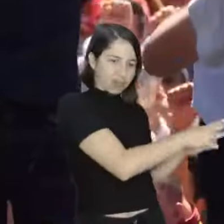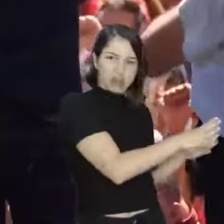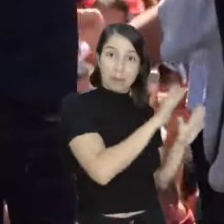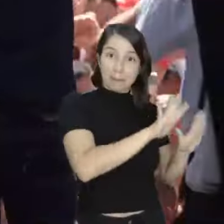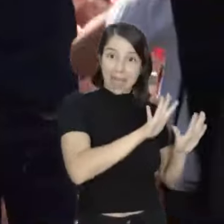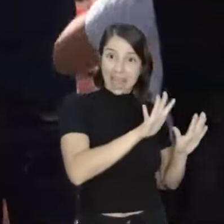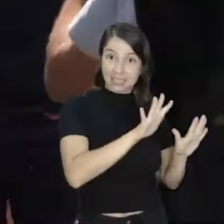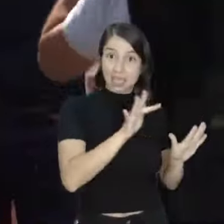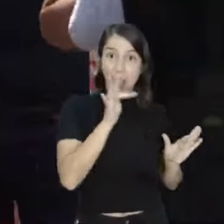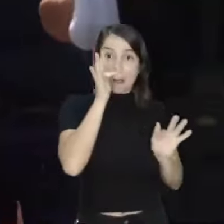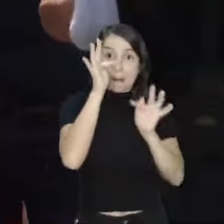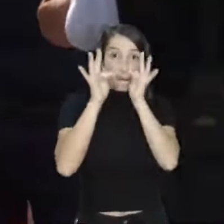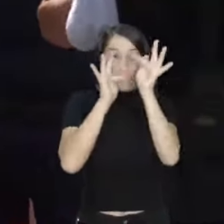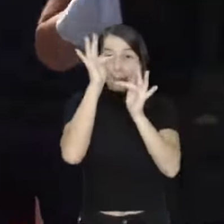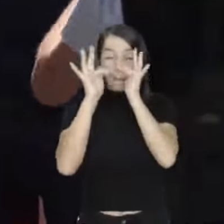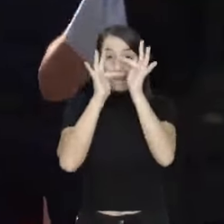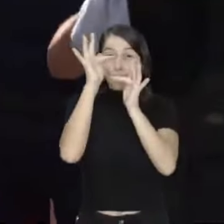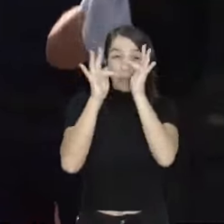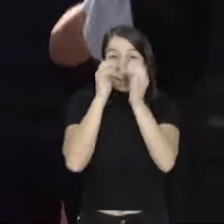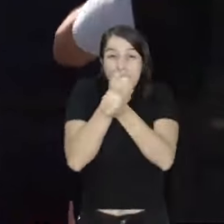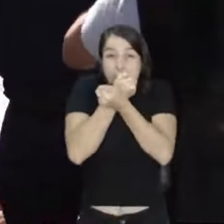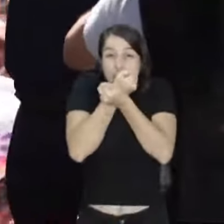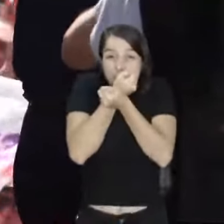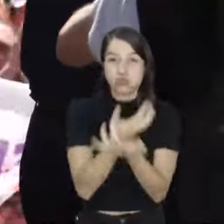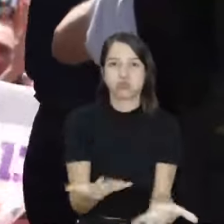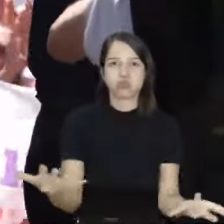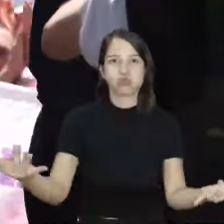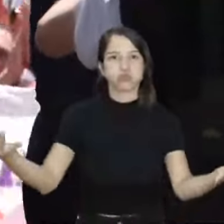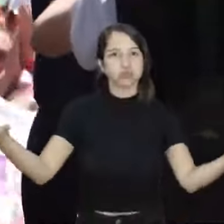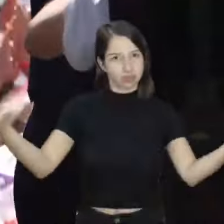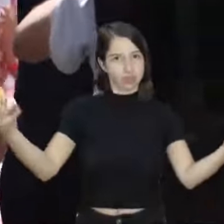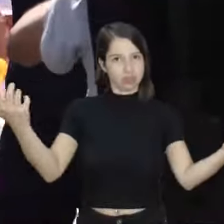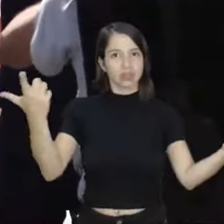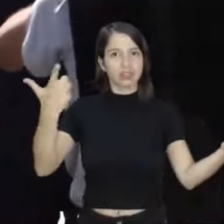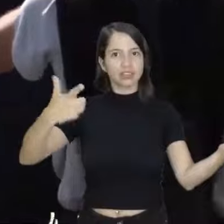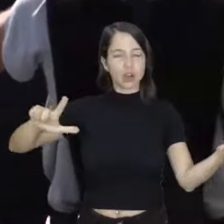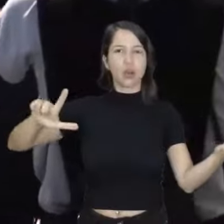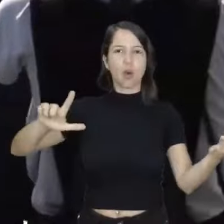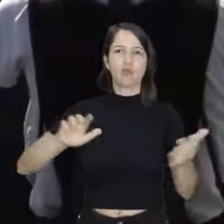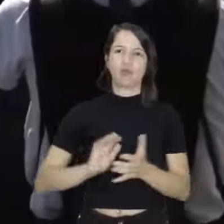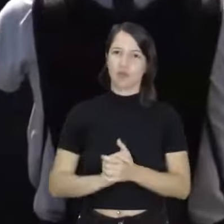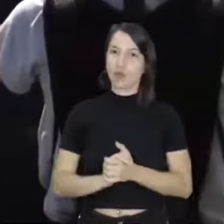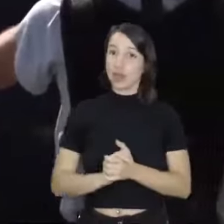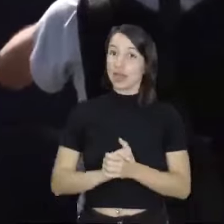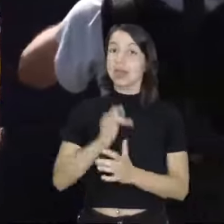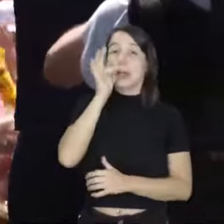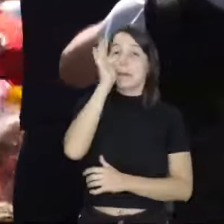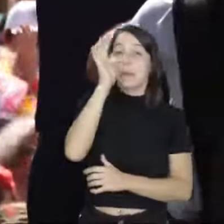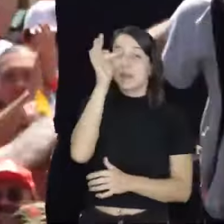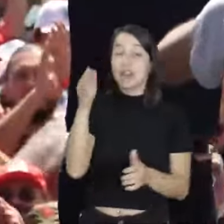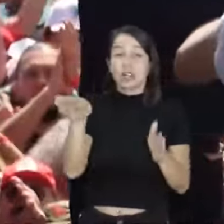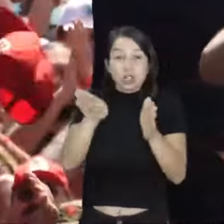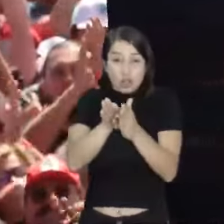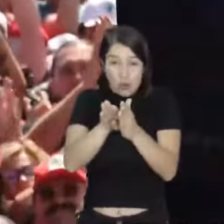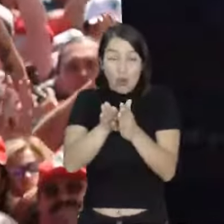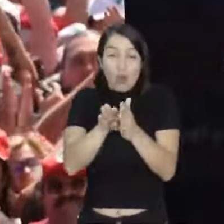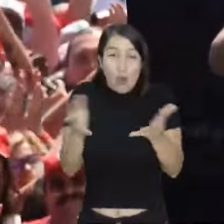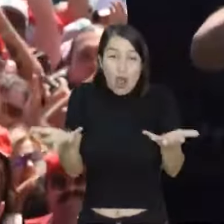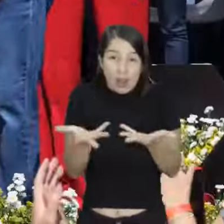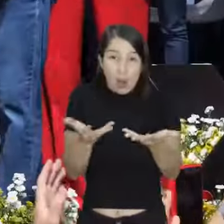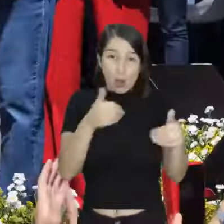setembro para lavar a nossa alma no dia 2 de outubro, nas eleições para presidente,